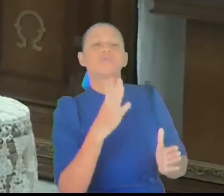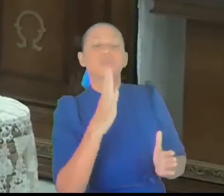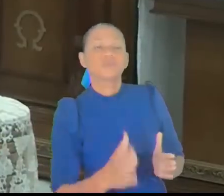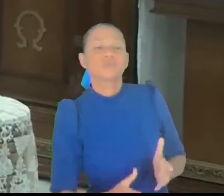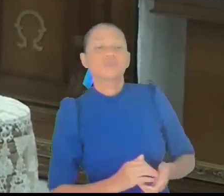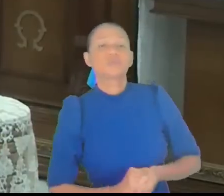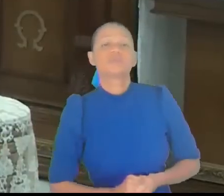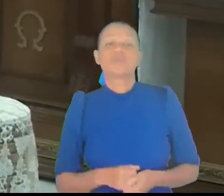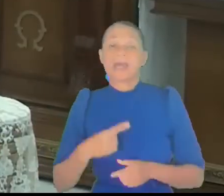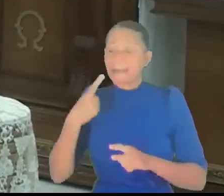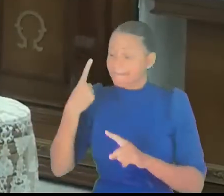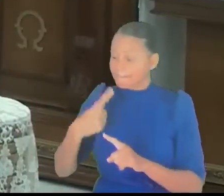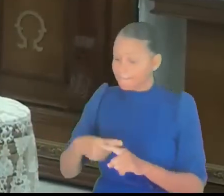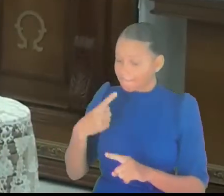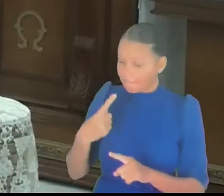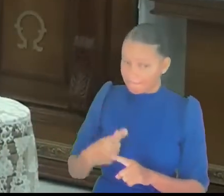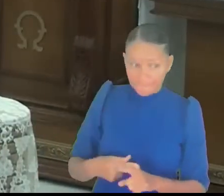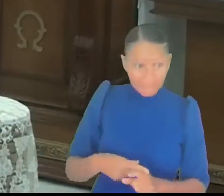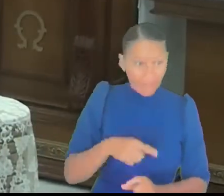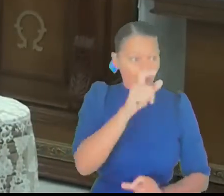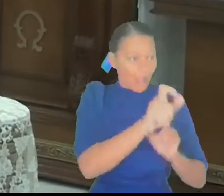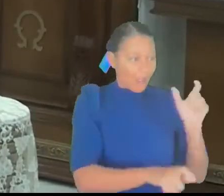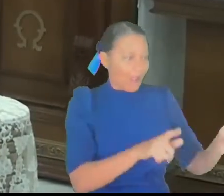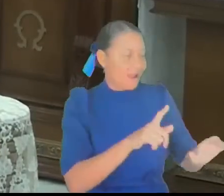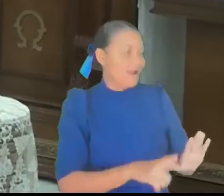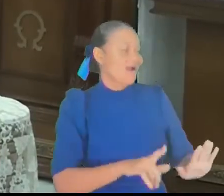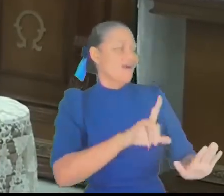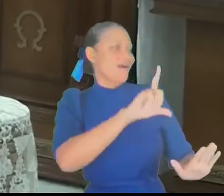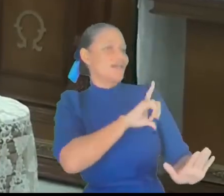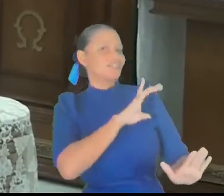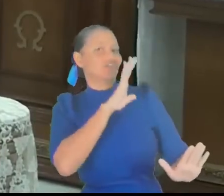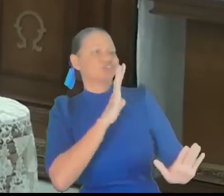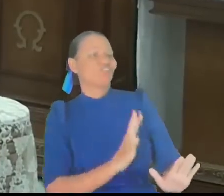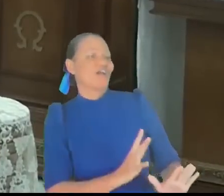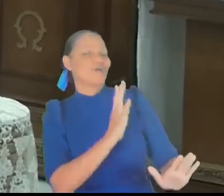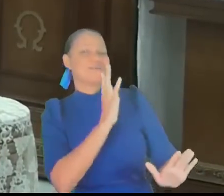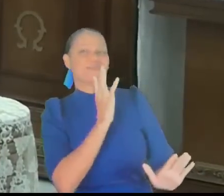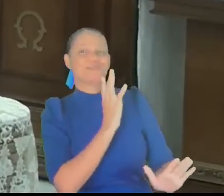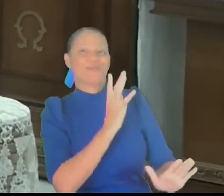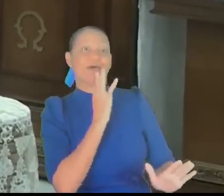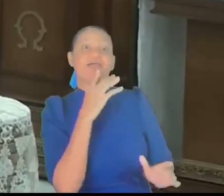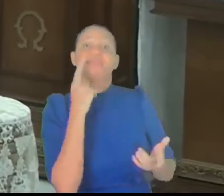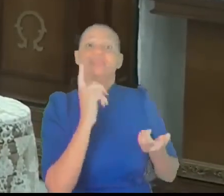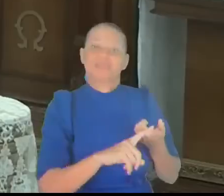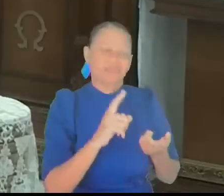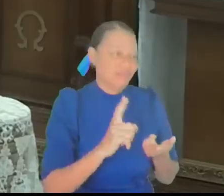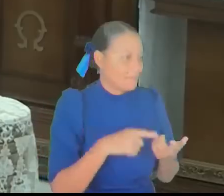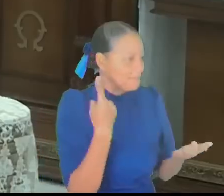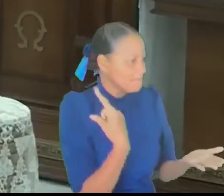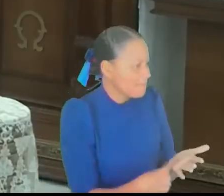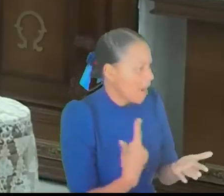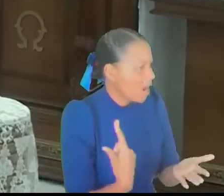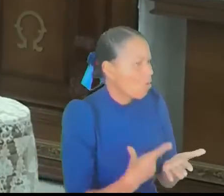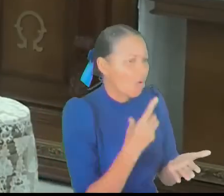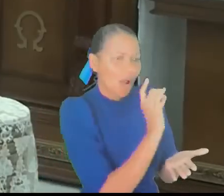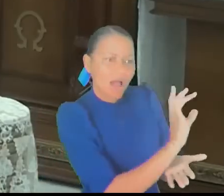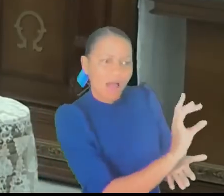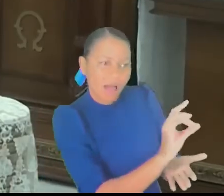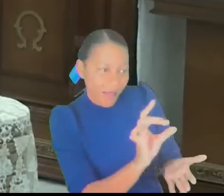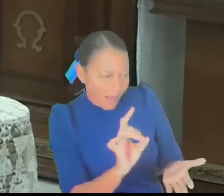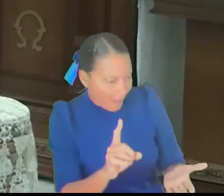3. Porque os que dantes conheceu, também os predestinou